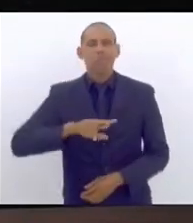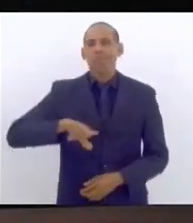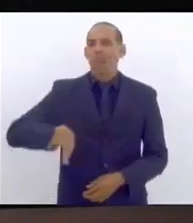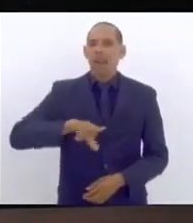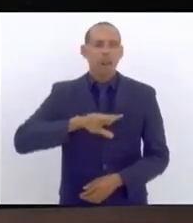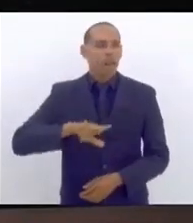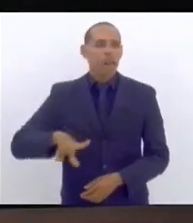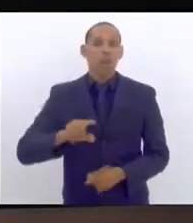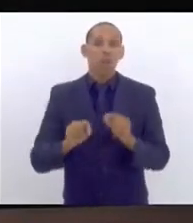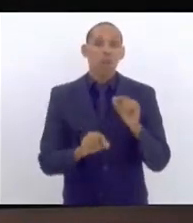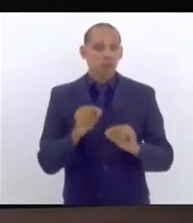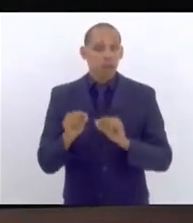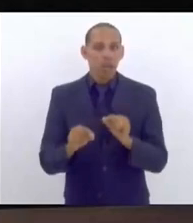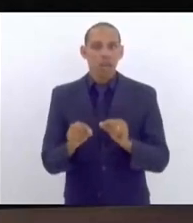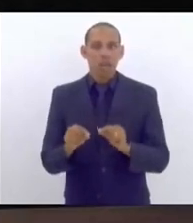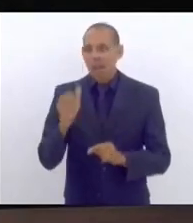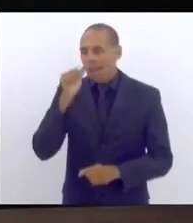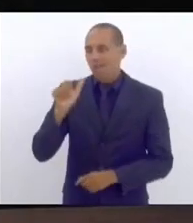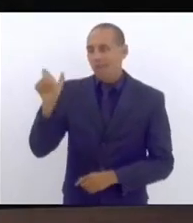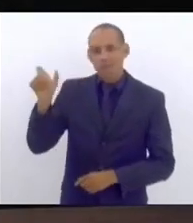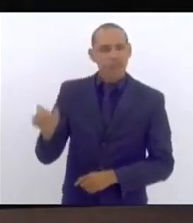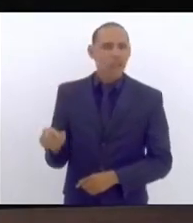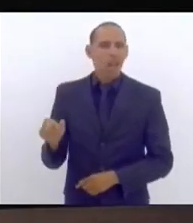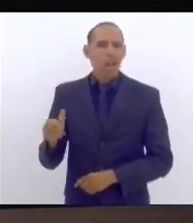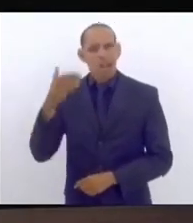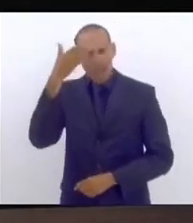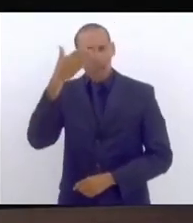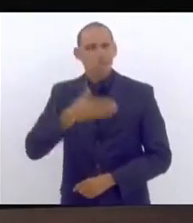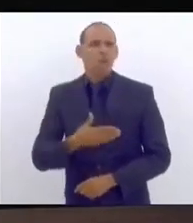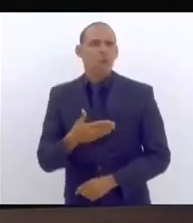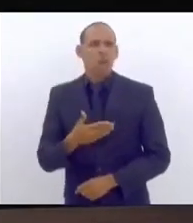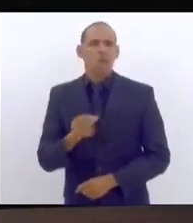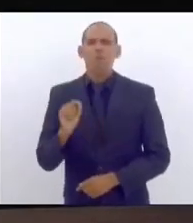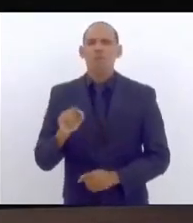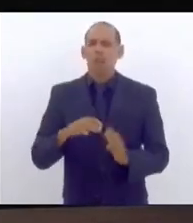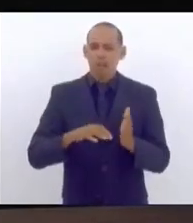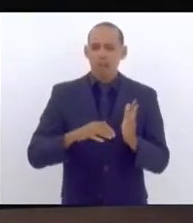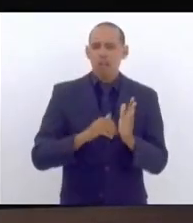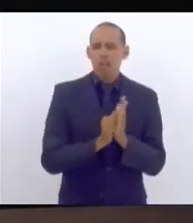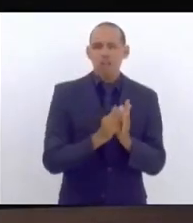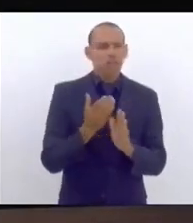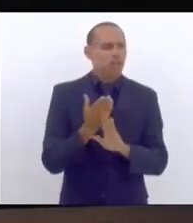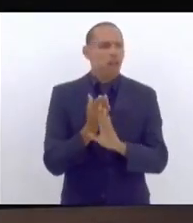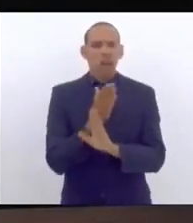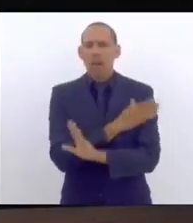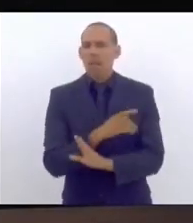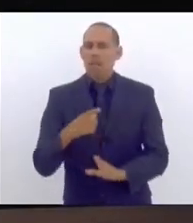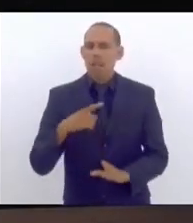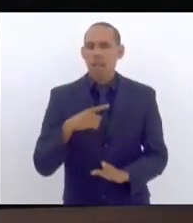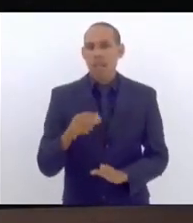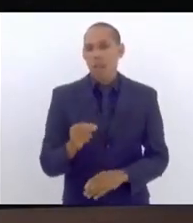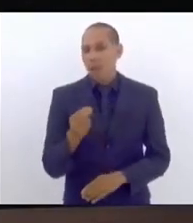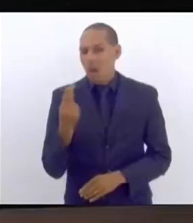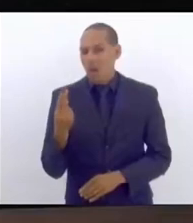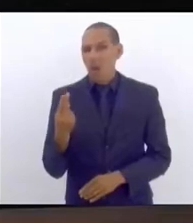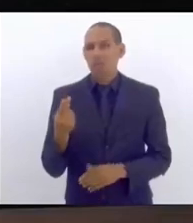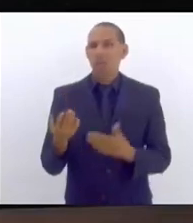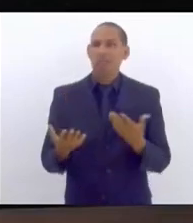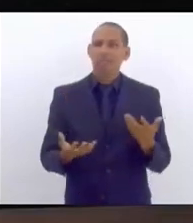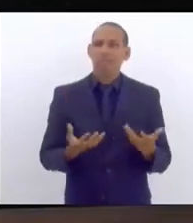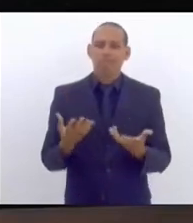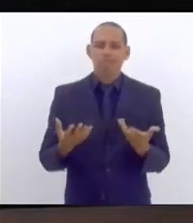simplesmente, né, conseguir a mulher provar, através de registros anteriores ou de um auto